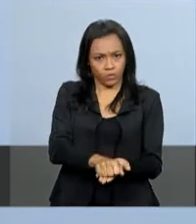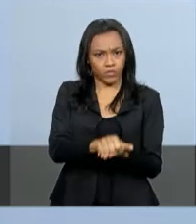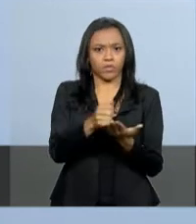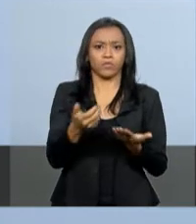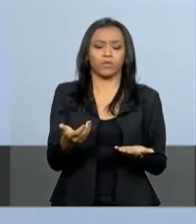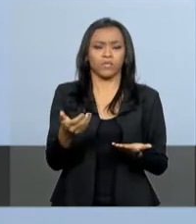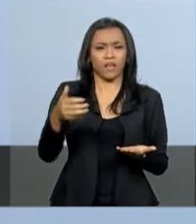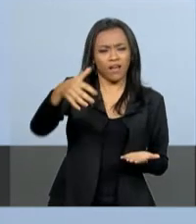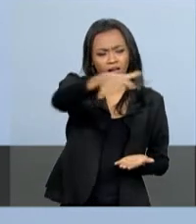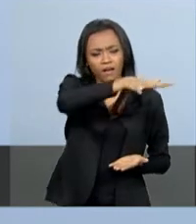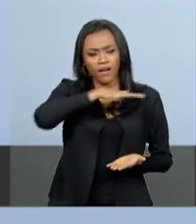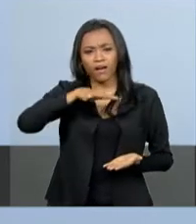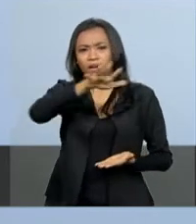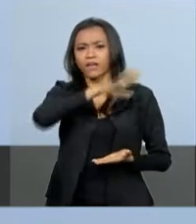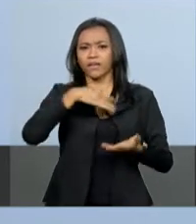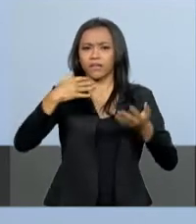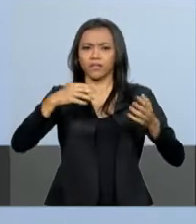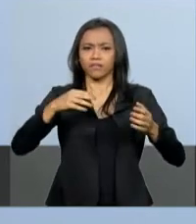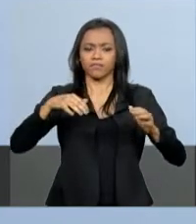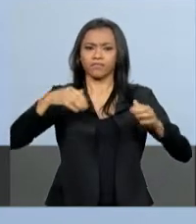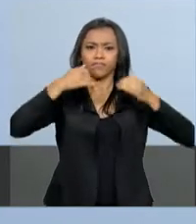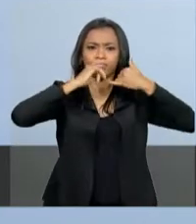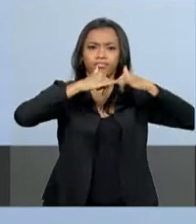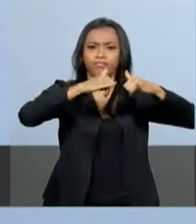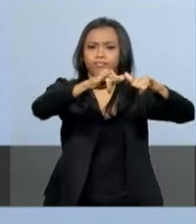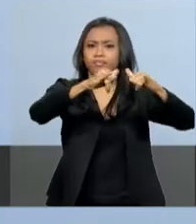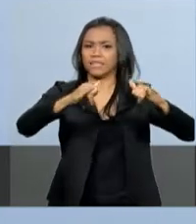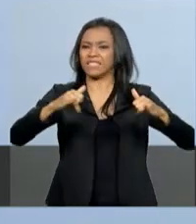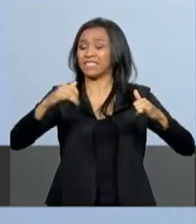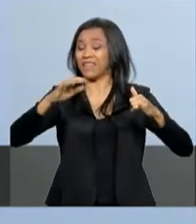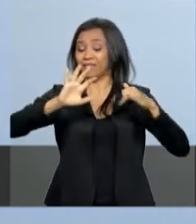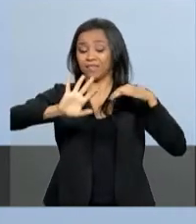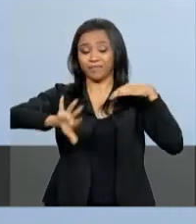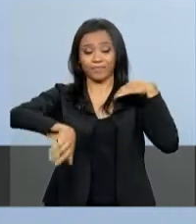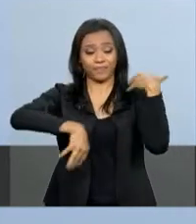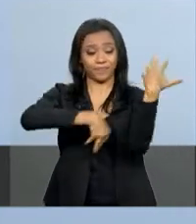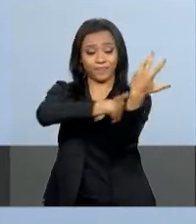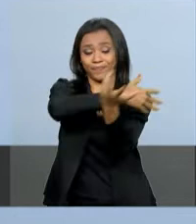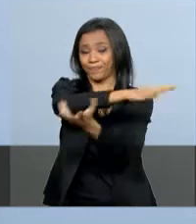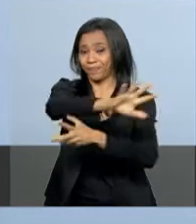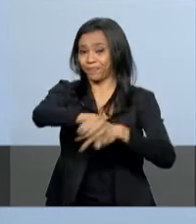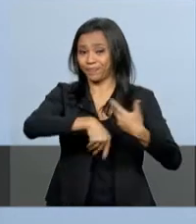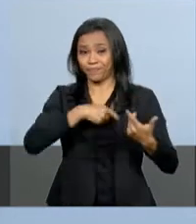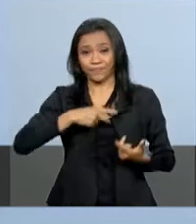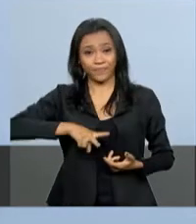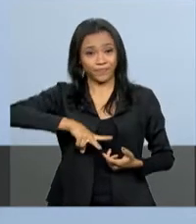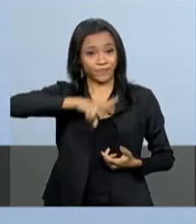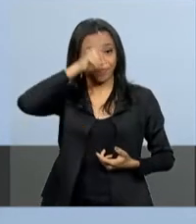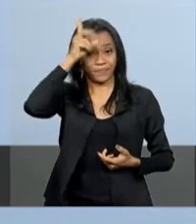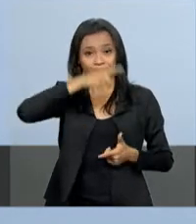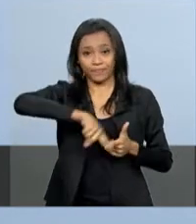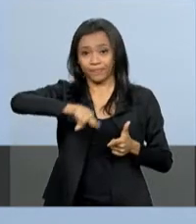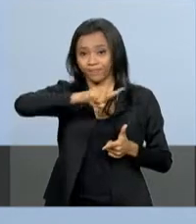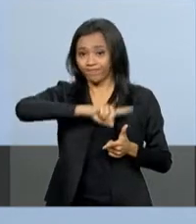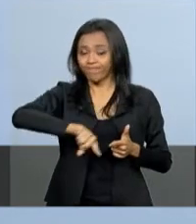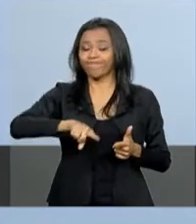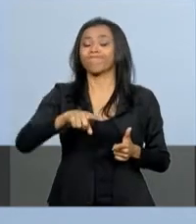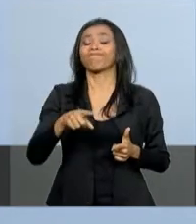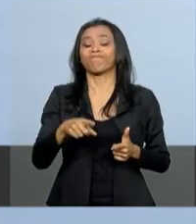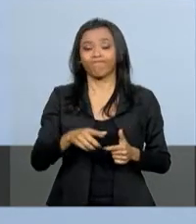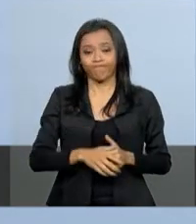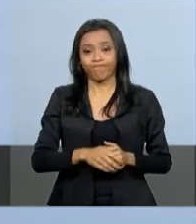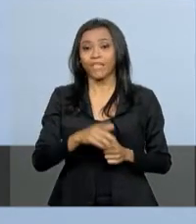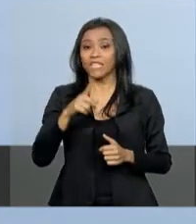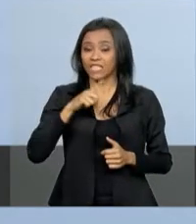estava em estado de grave desordem já márgara penso eu um